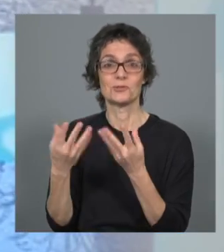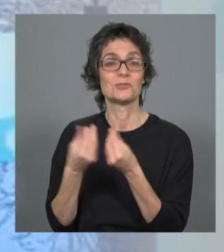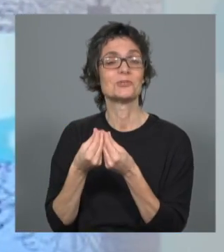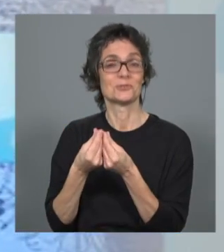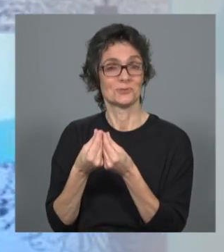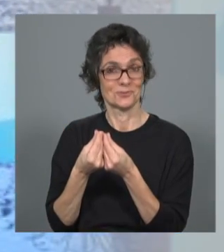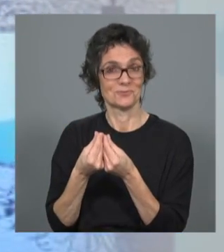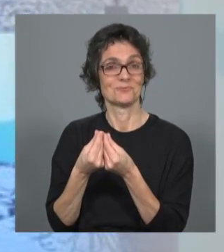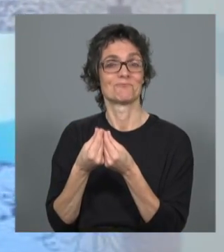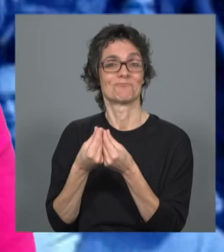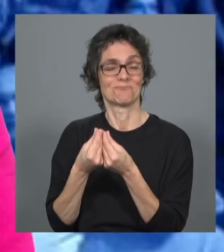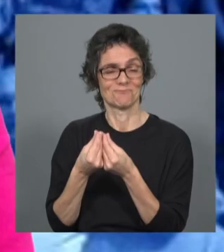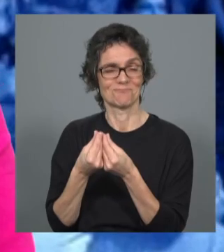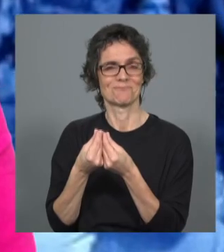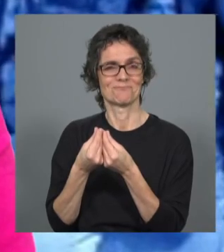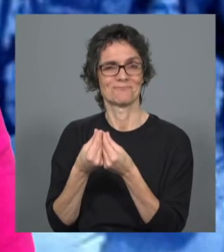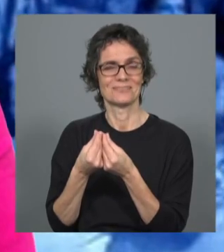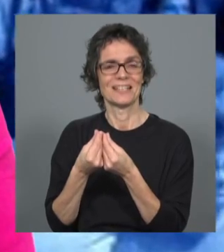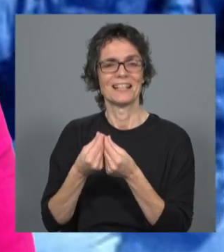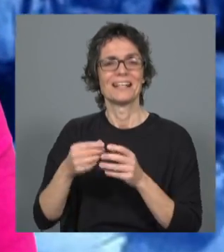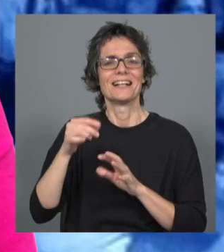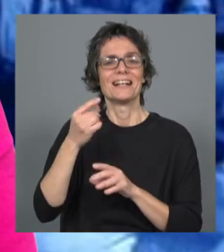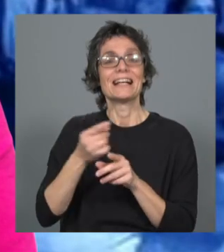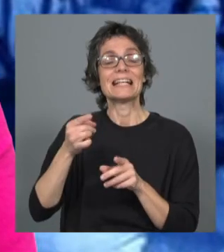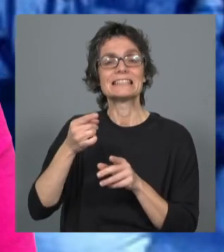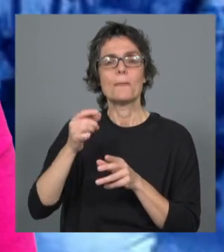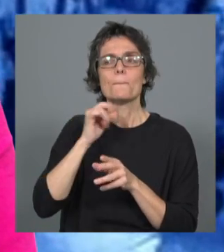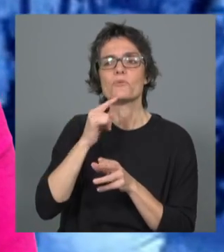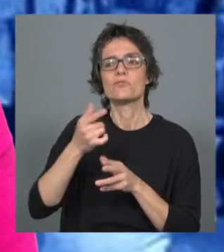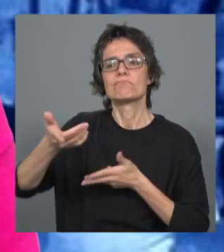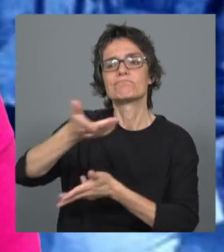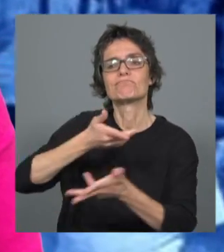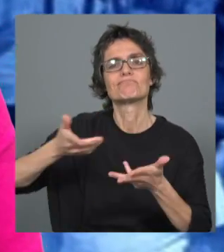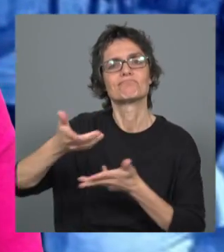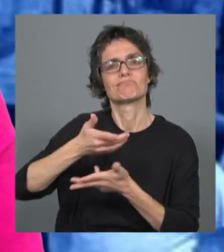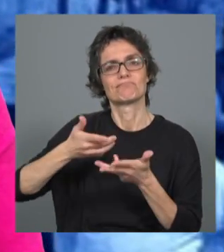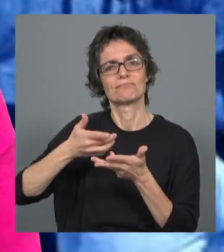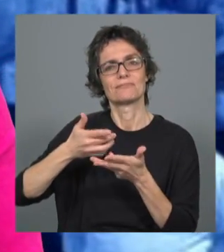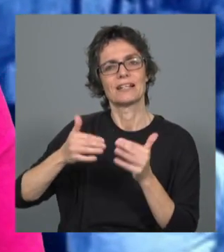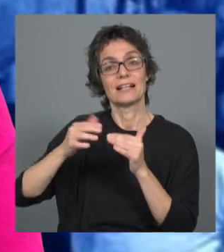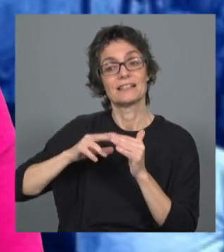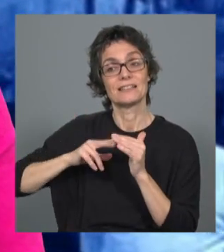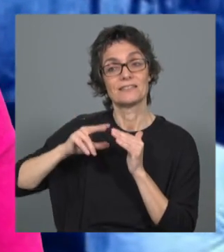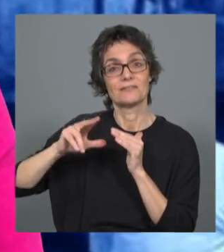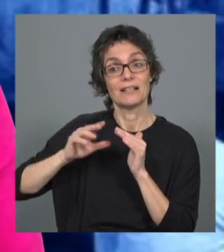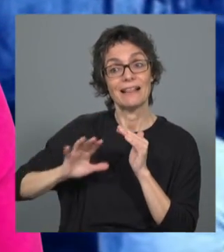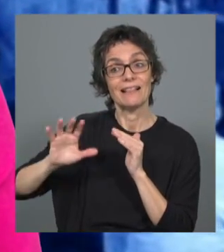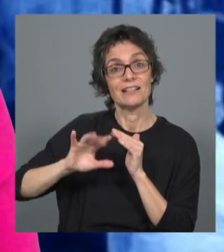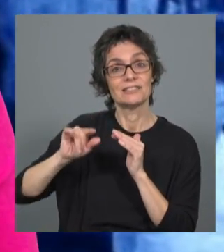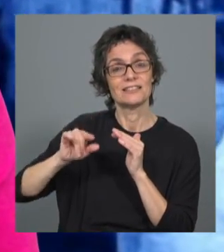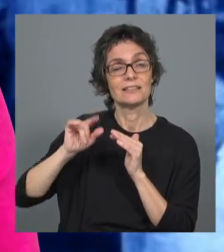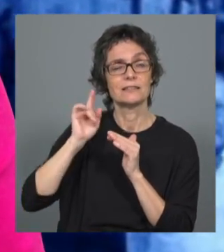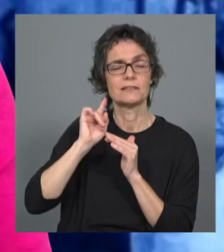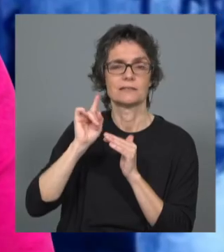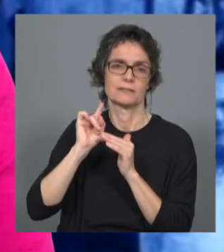frase já feita. E esta partilha nacional é muito importante, porque se partilha aquilo que se faz,